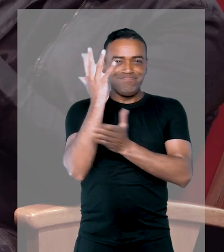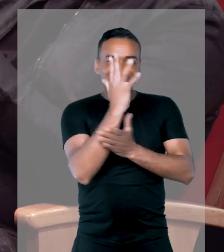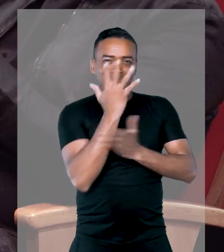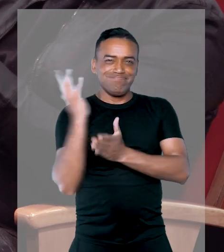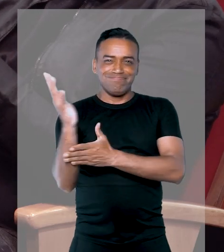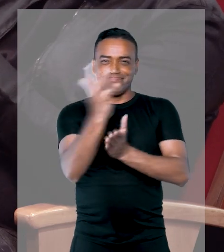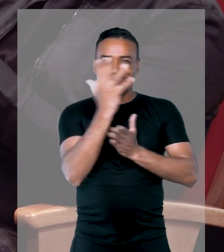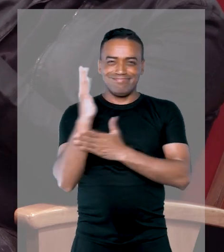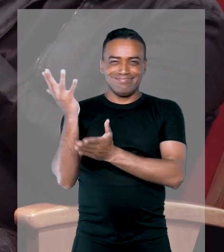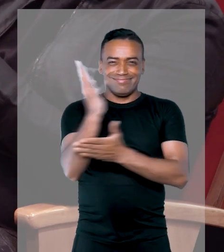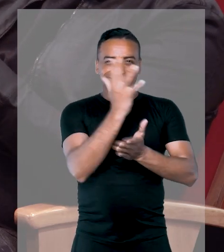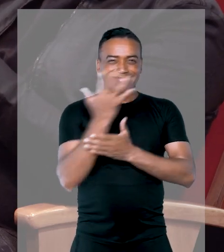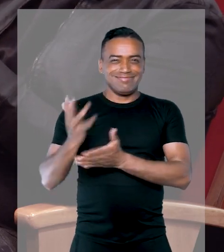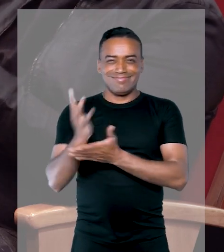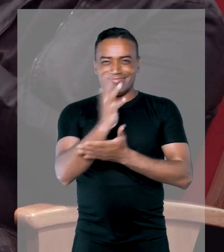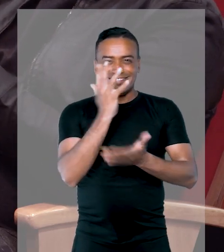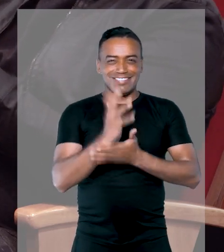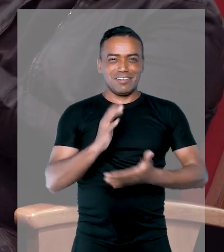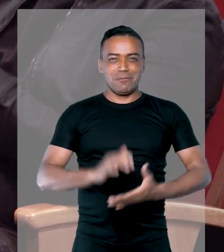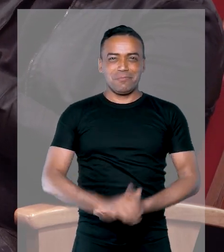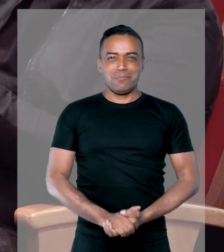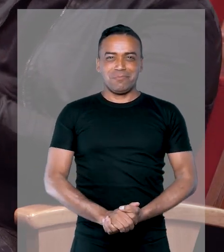A plateia se despede com aplausos.